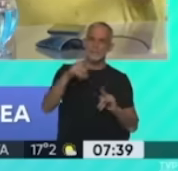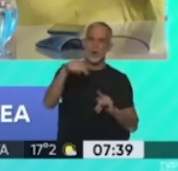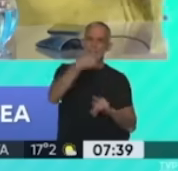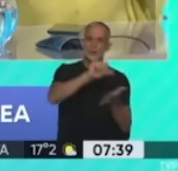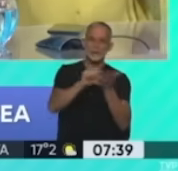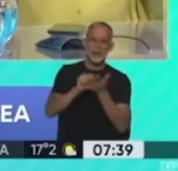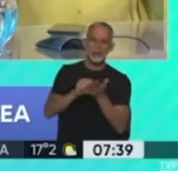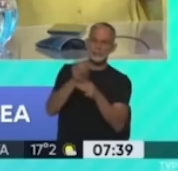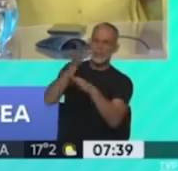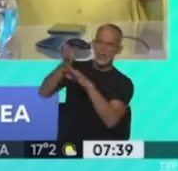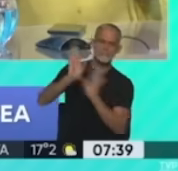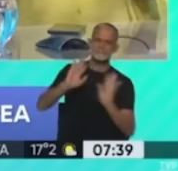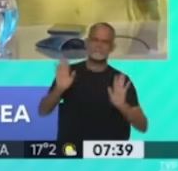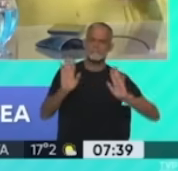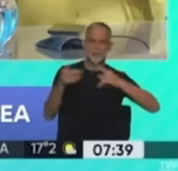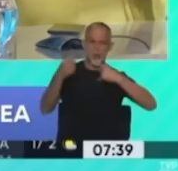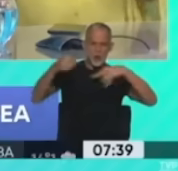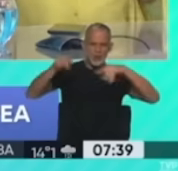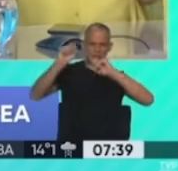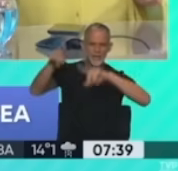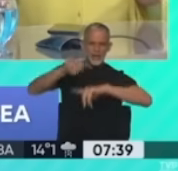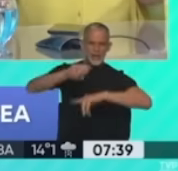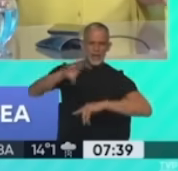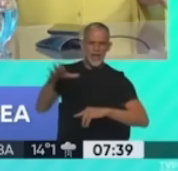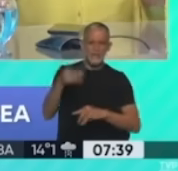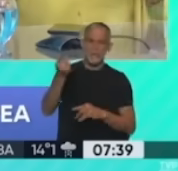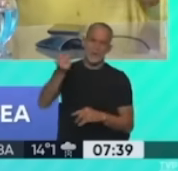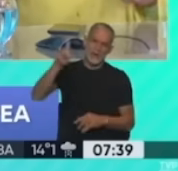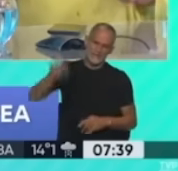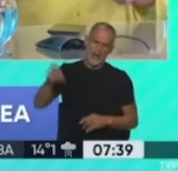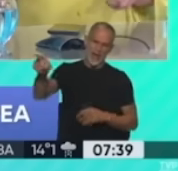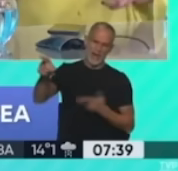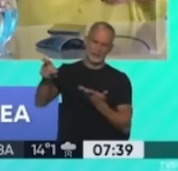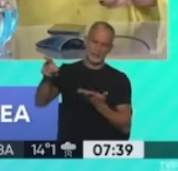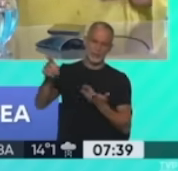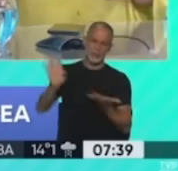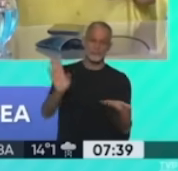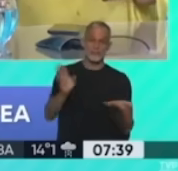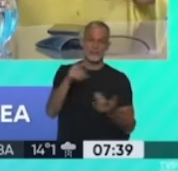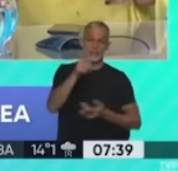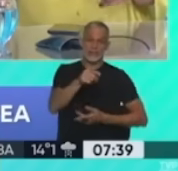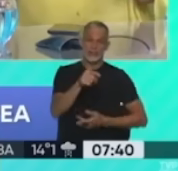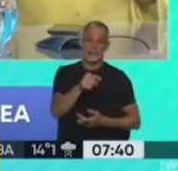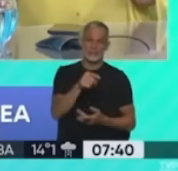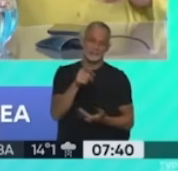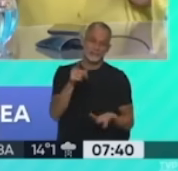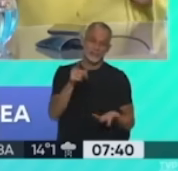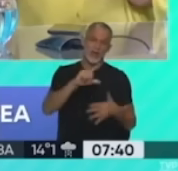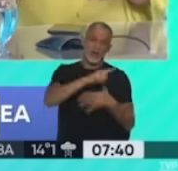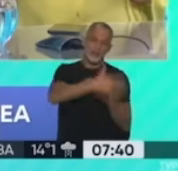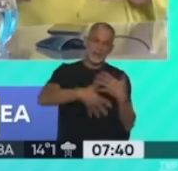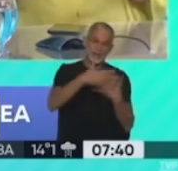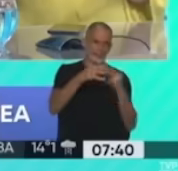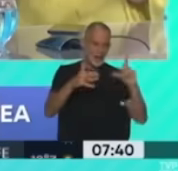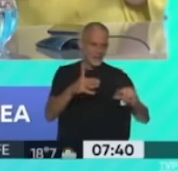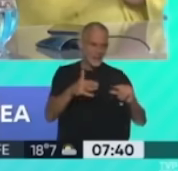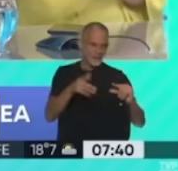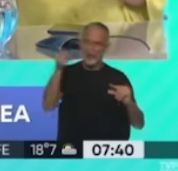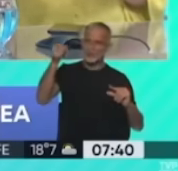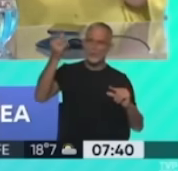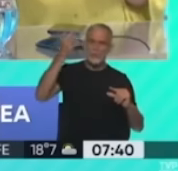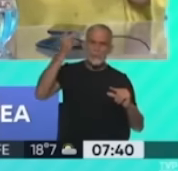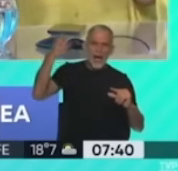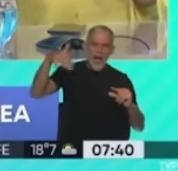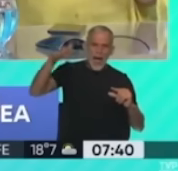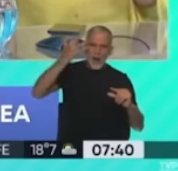llegar a ser un producto agrícola muchísimo más barato producido acá en América Latina, ¿no? Por eso este es